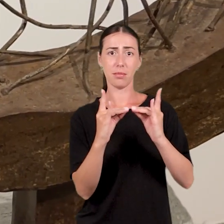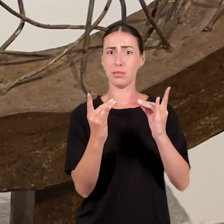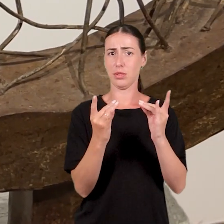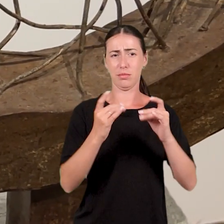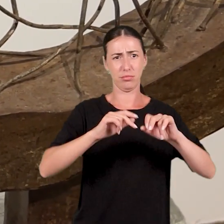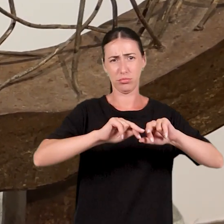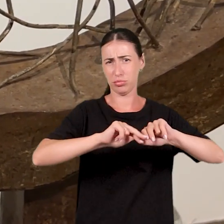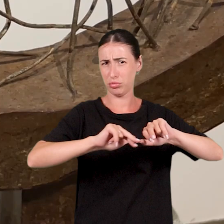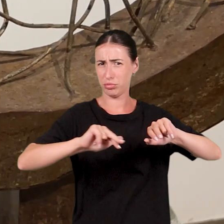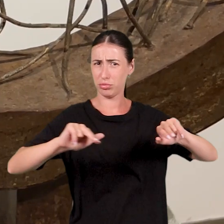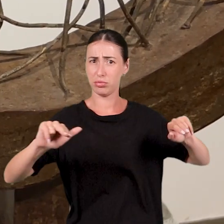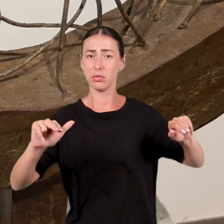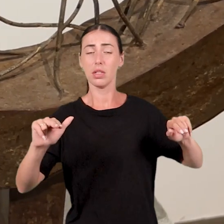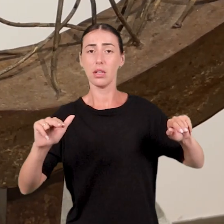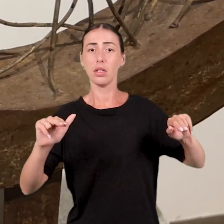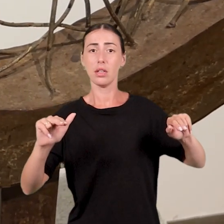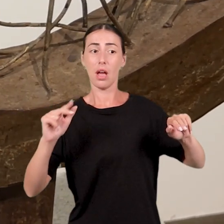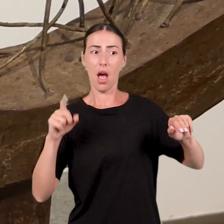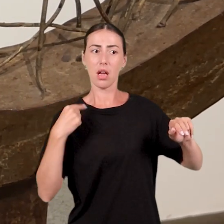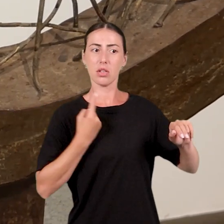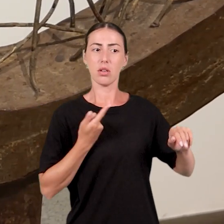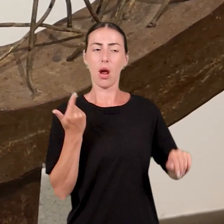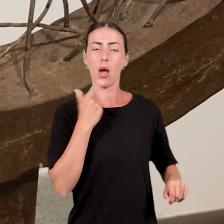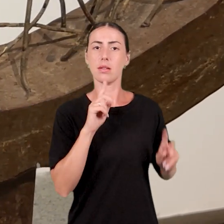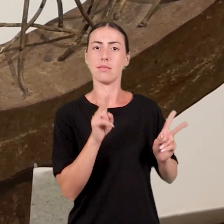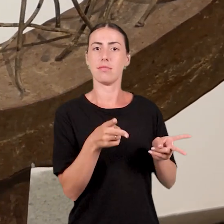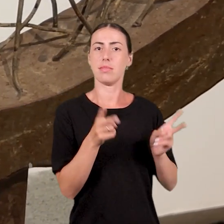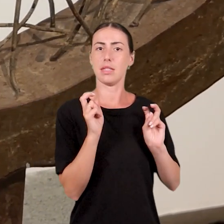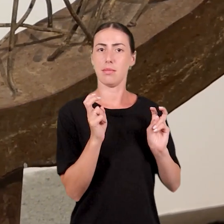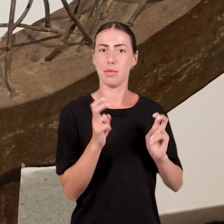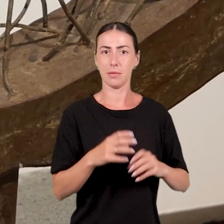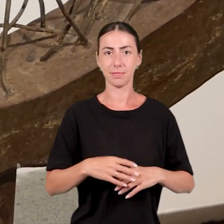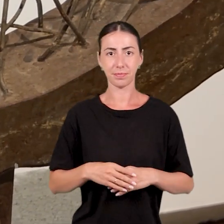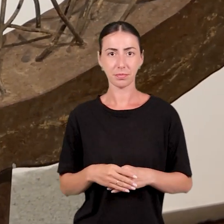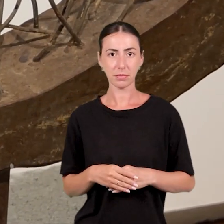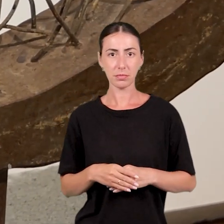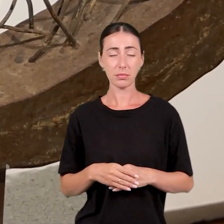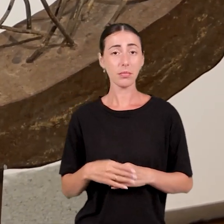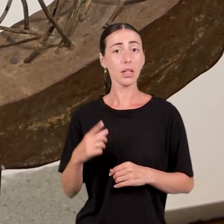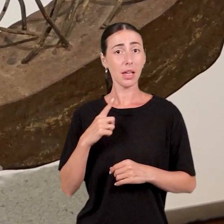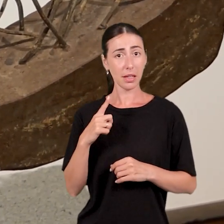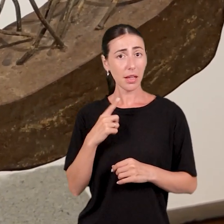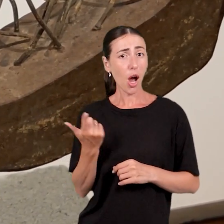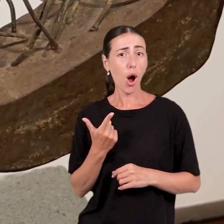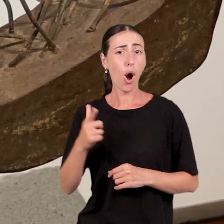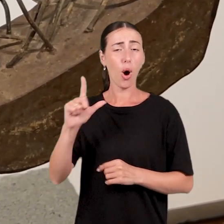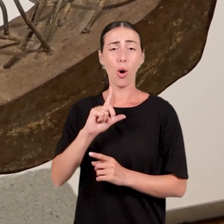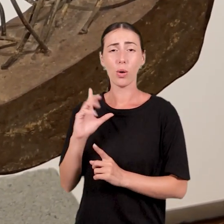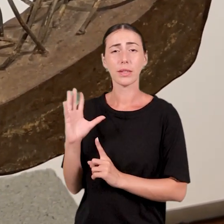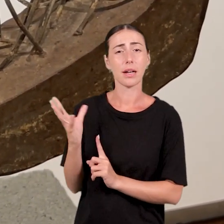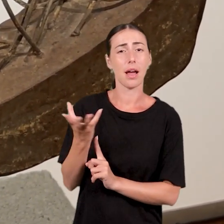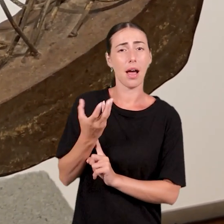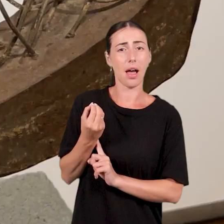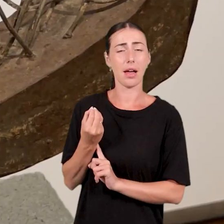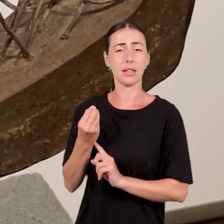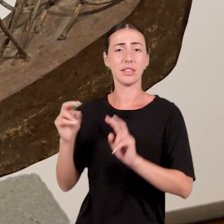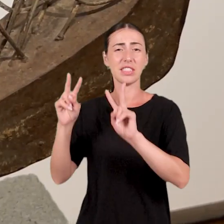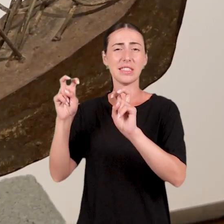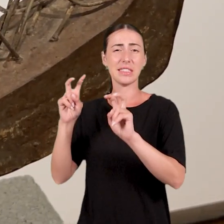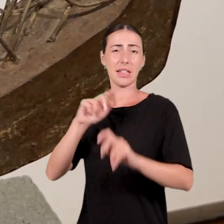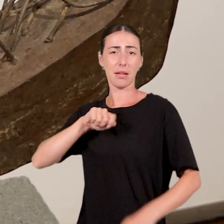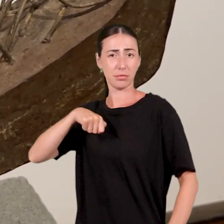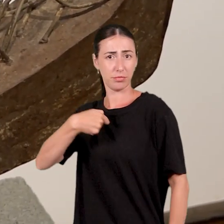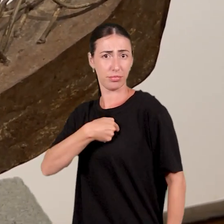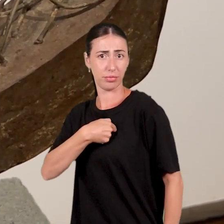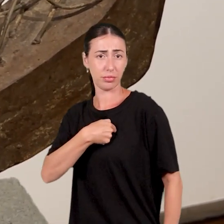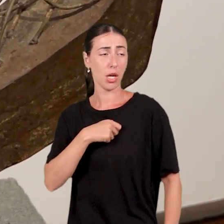vestígios, são reveladas em suas criações e dialogam com memórias íntimas e coletivas. Obras das séries como Galícia, Monumento